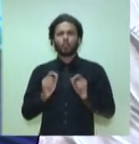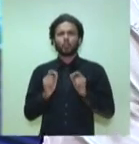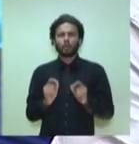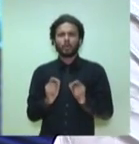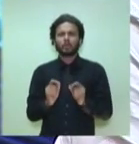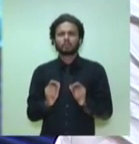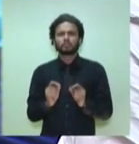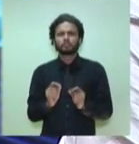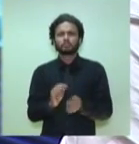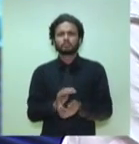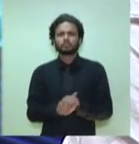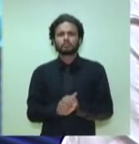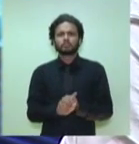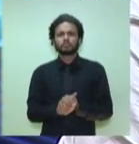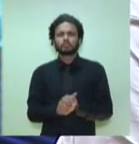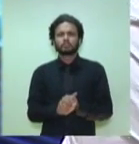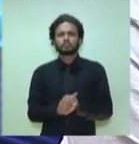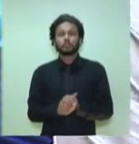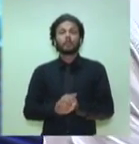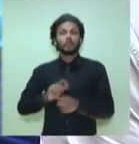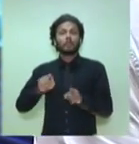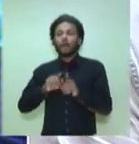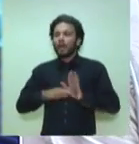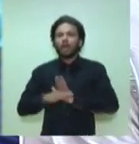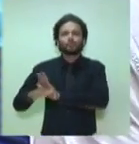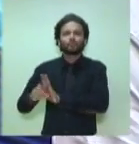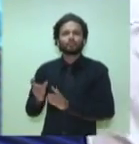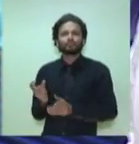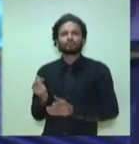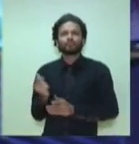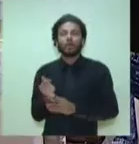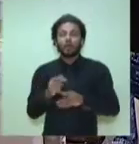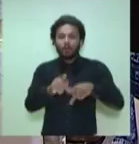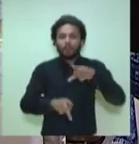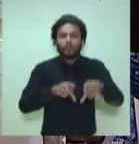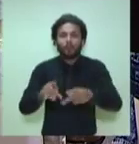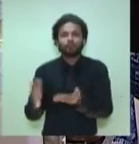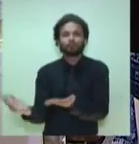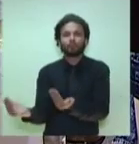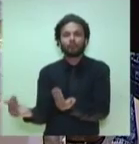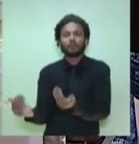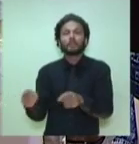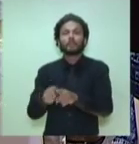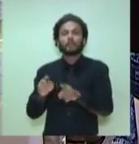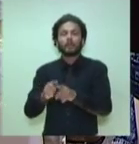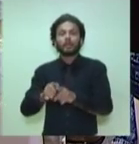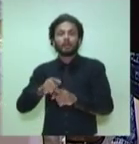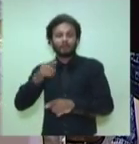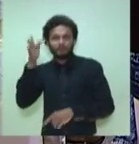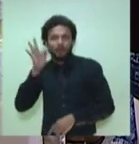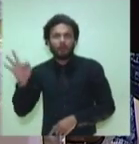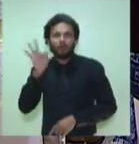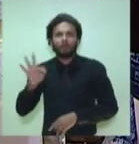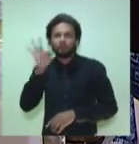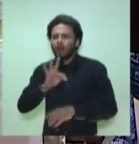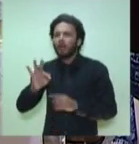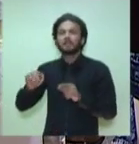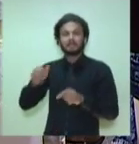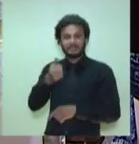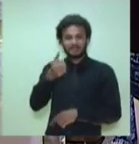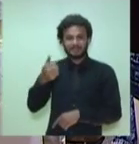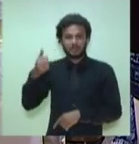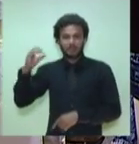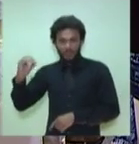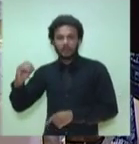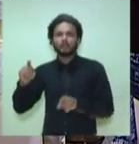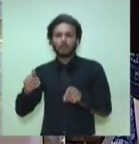bolsas, herdei a Bolsa Universidade, a aperfeiçoei. Nós temos hoje 110 mil bolsistas entre universidade,